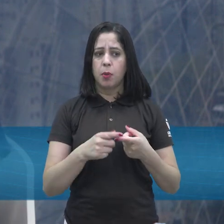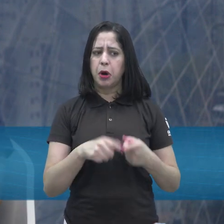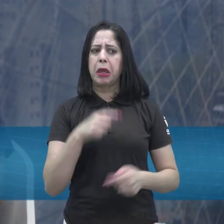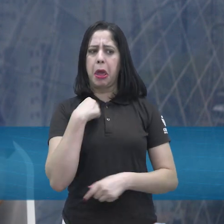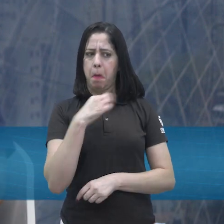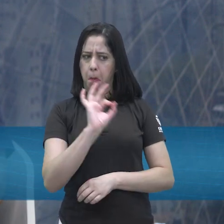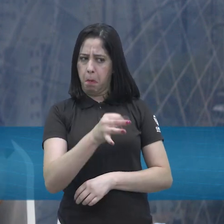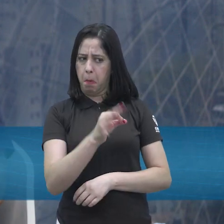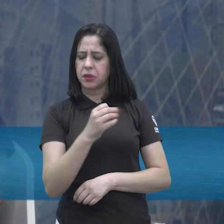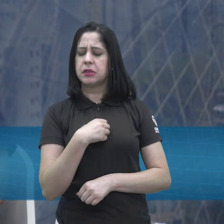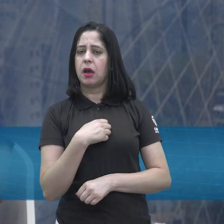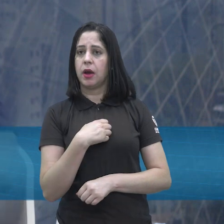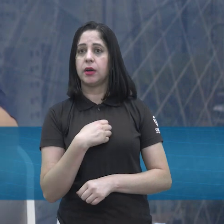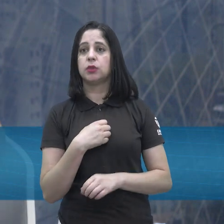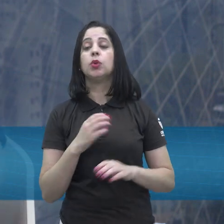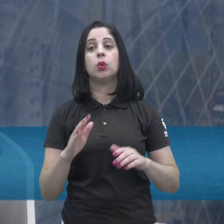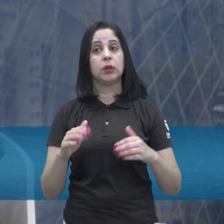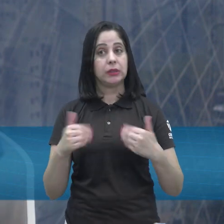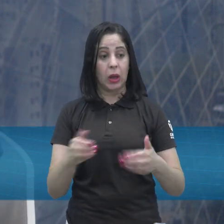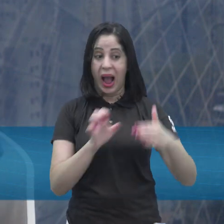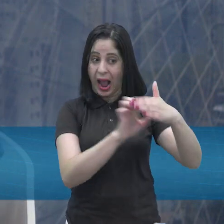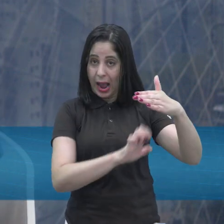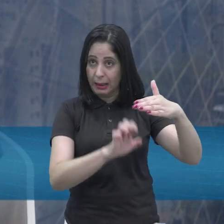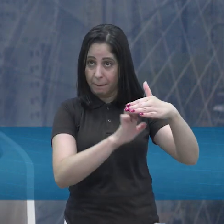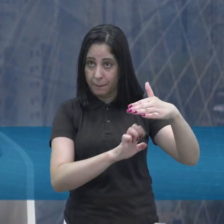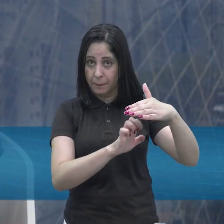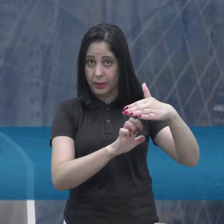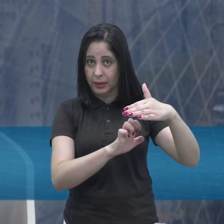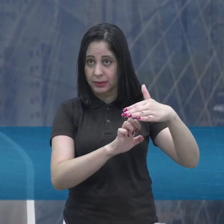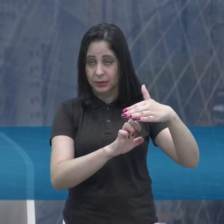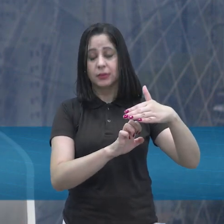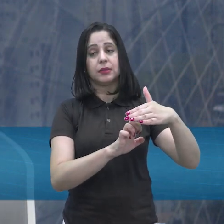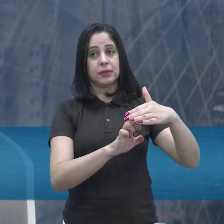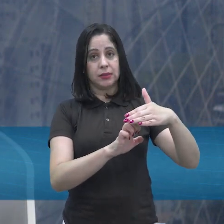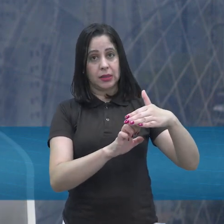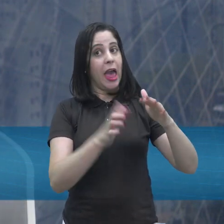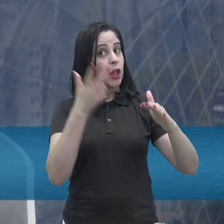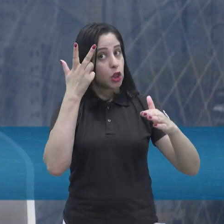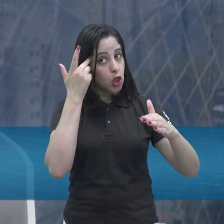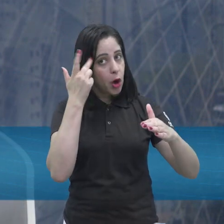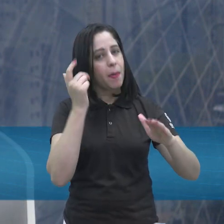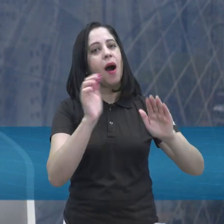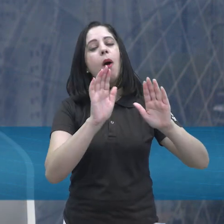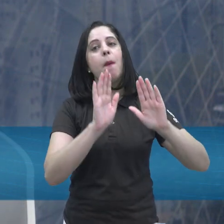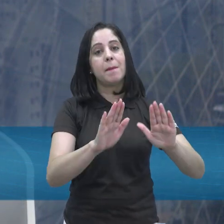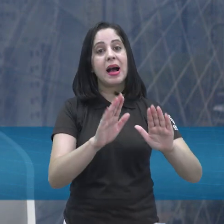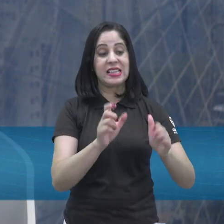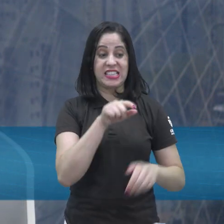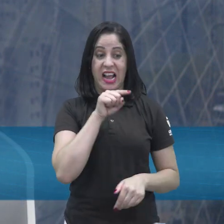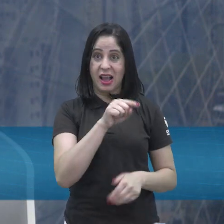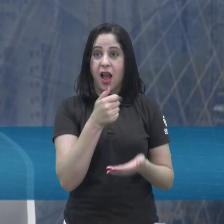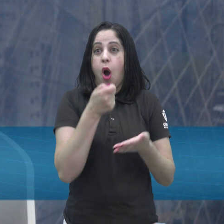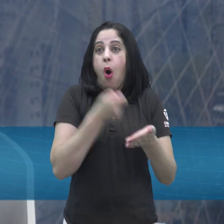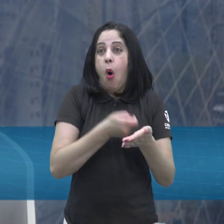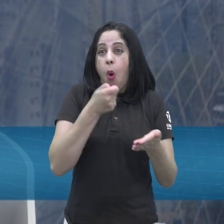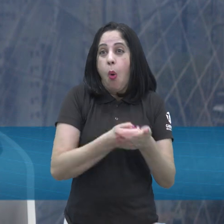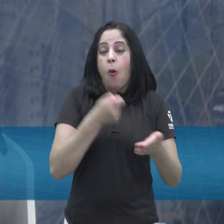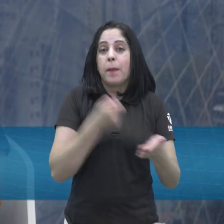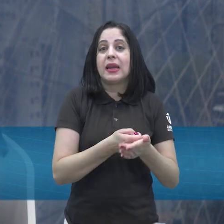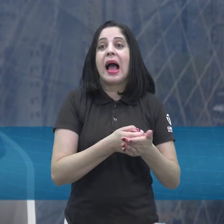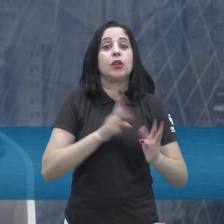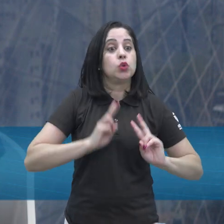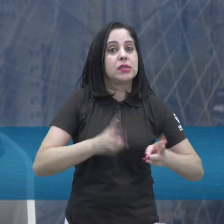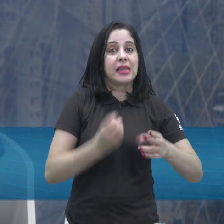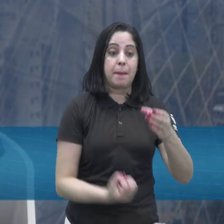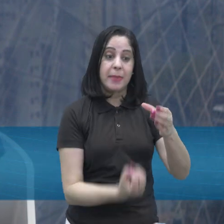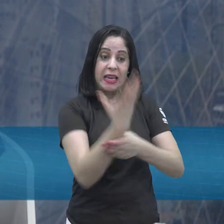elas estão dando resultados. Então, é uma empresa como outra qualquer, no entanto, ela tem essa obrigação de trazer